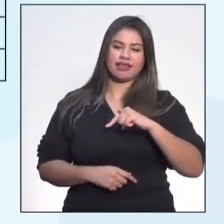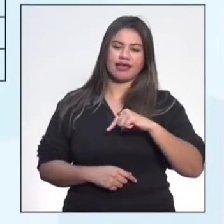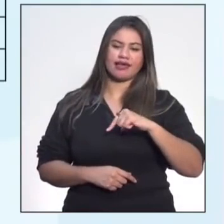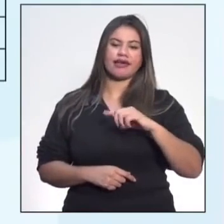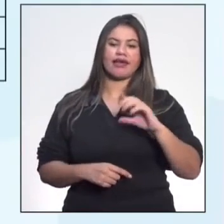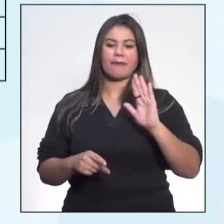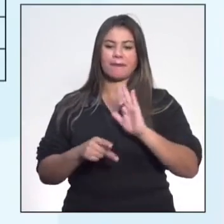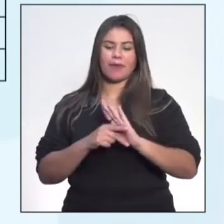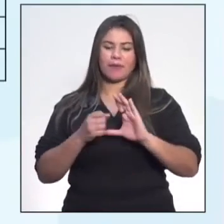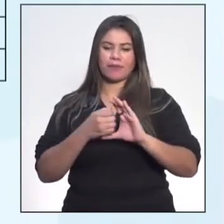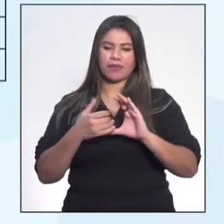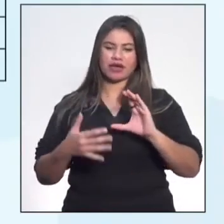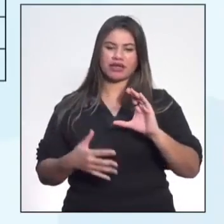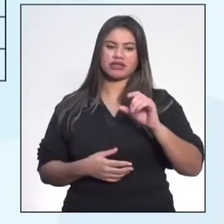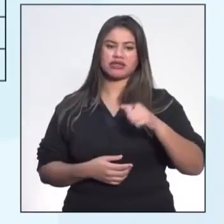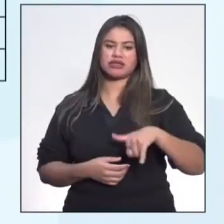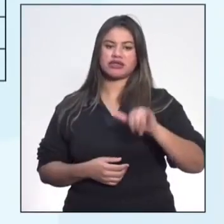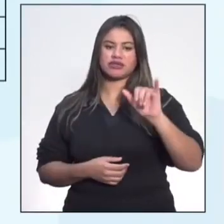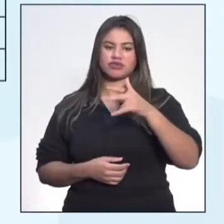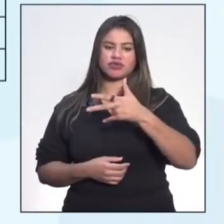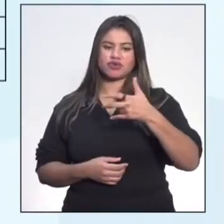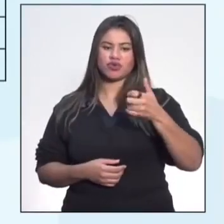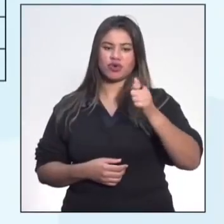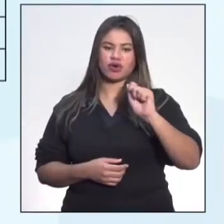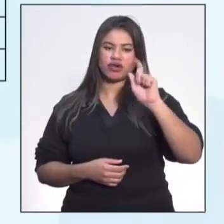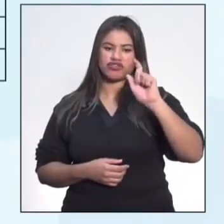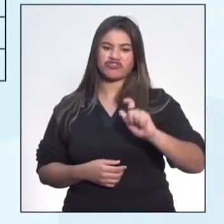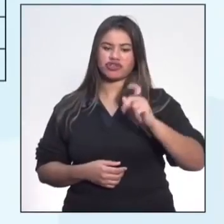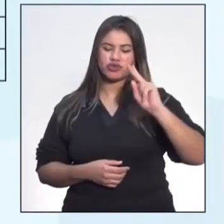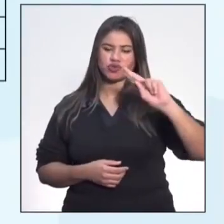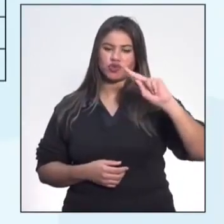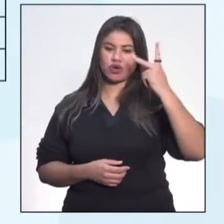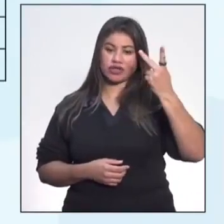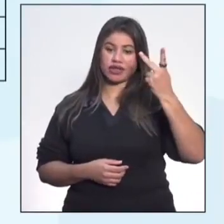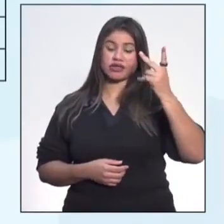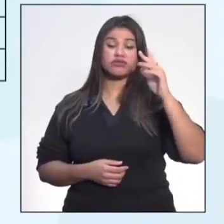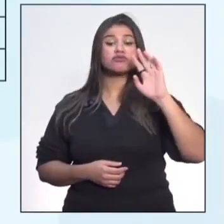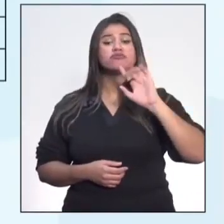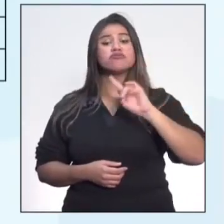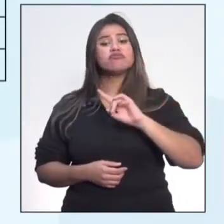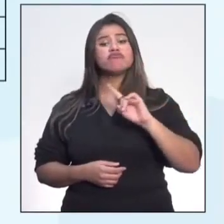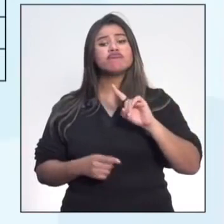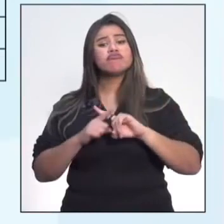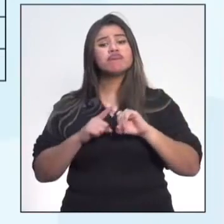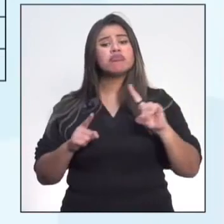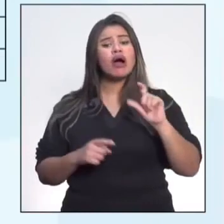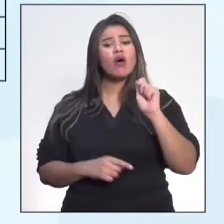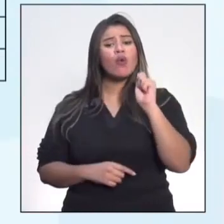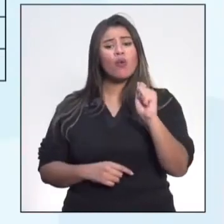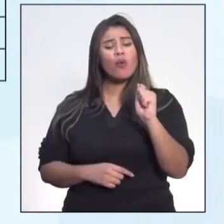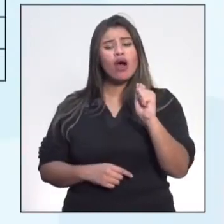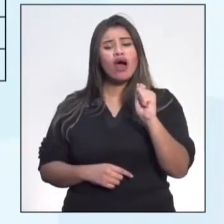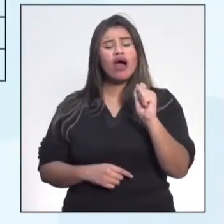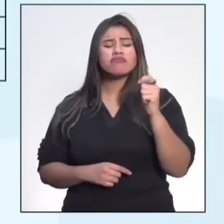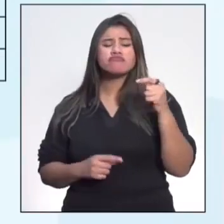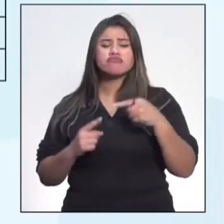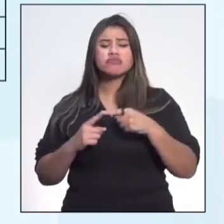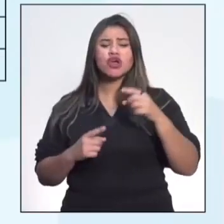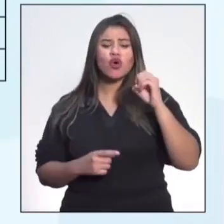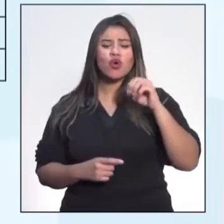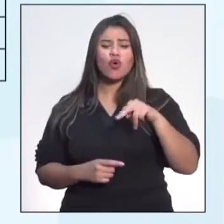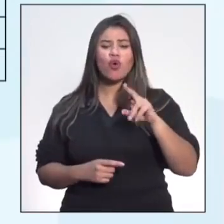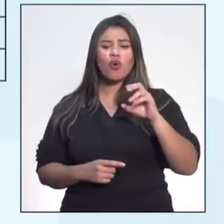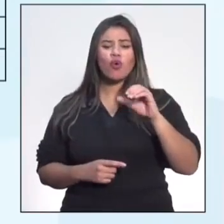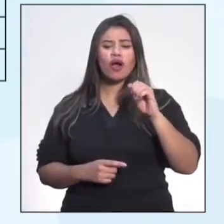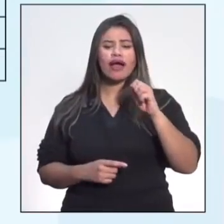funções do tipo y igual a ax². Agora, professora, o a que você tinha falado, que indica concavidade, serve para